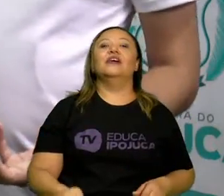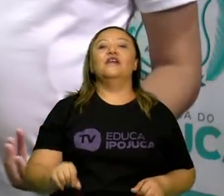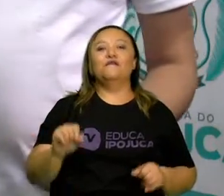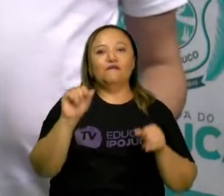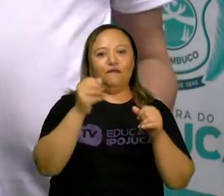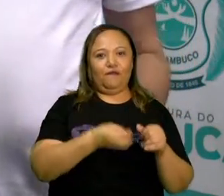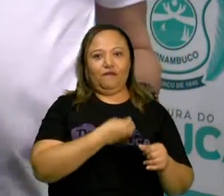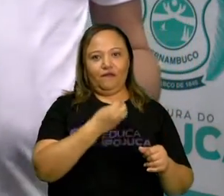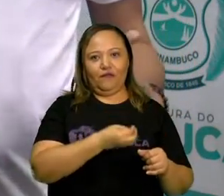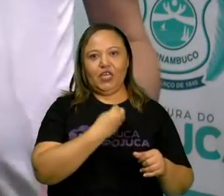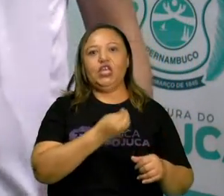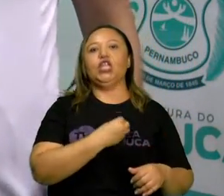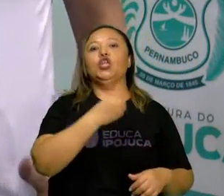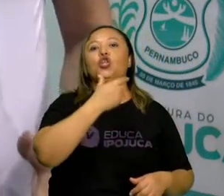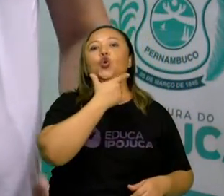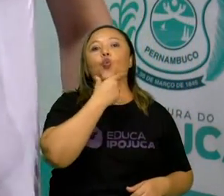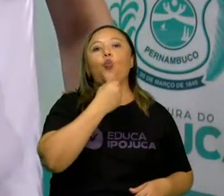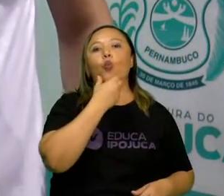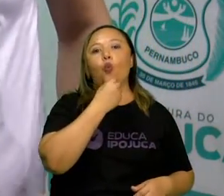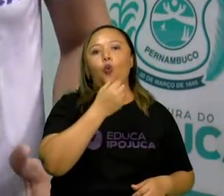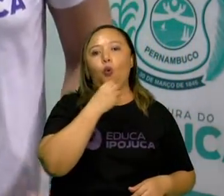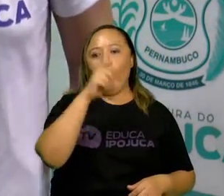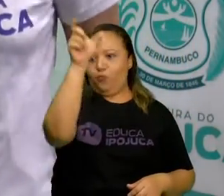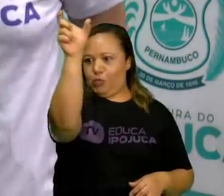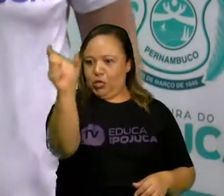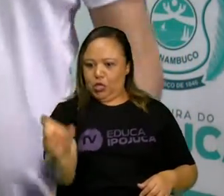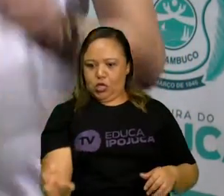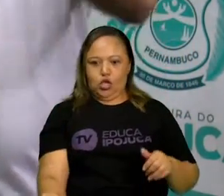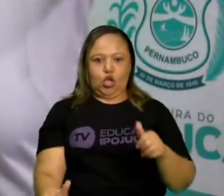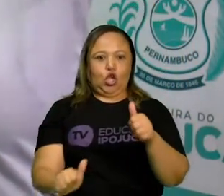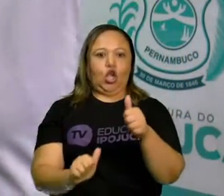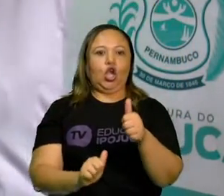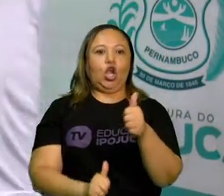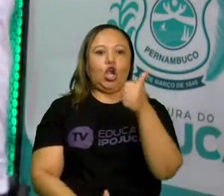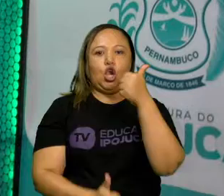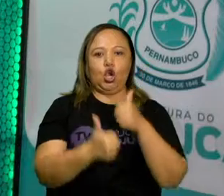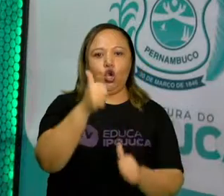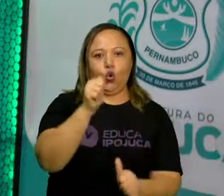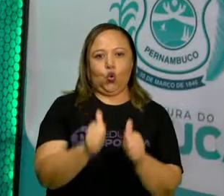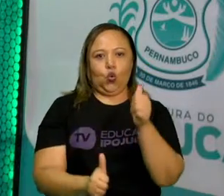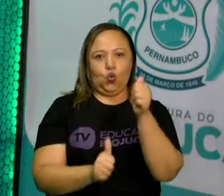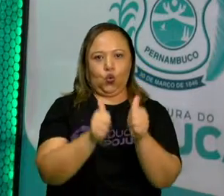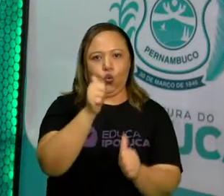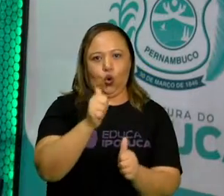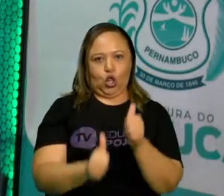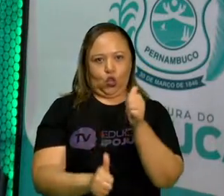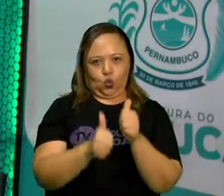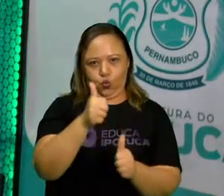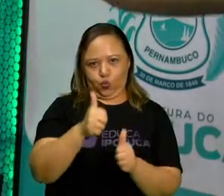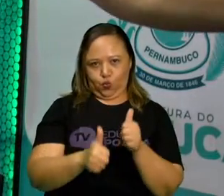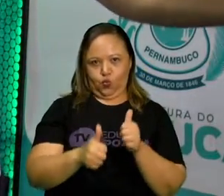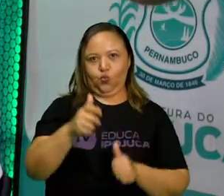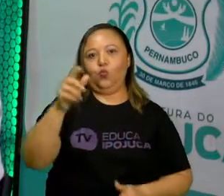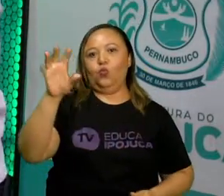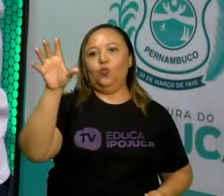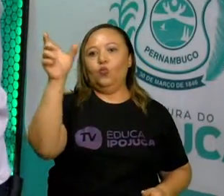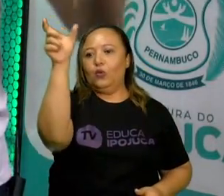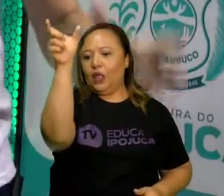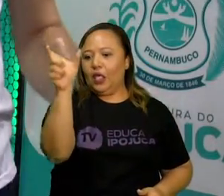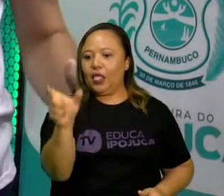do Garrincha grande jogador de futebol futebol que foi casado com uma das maiores vozes